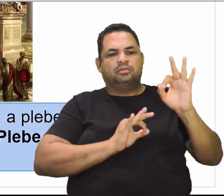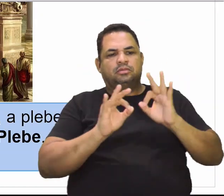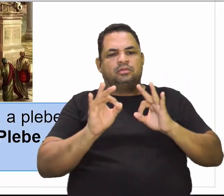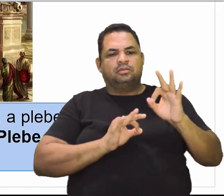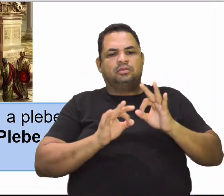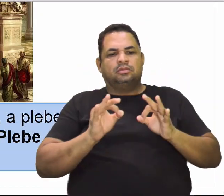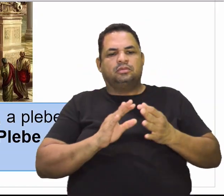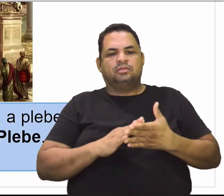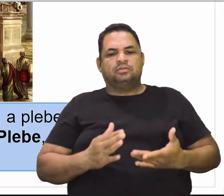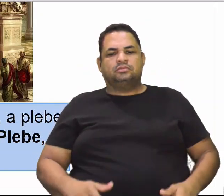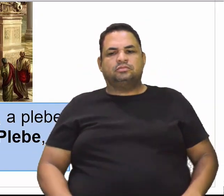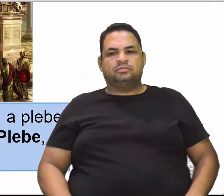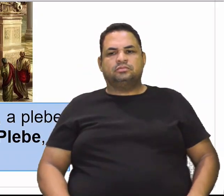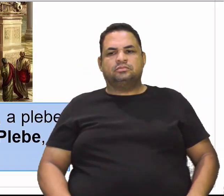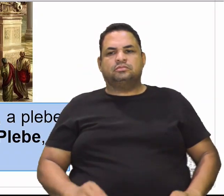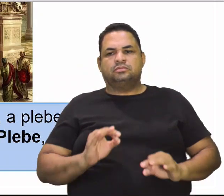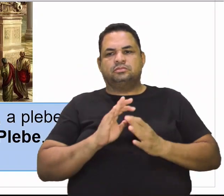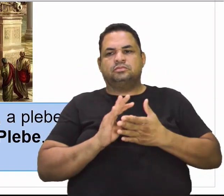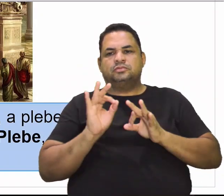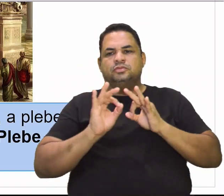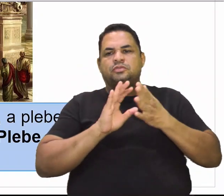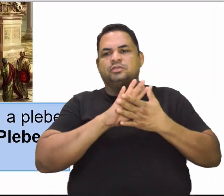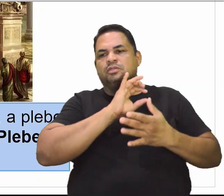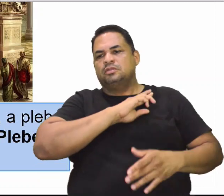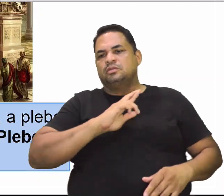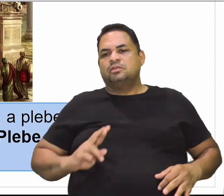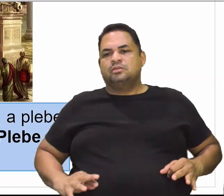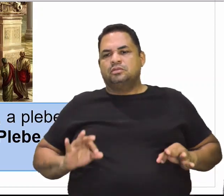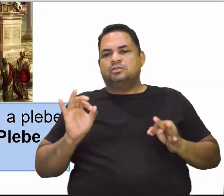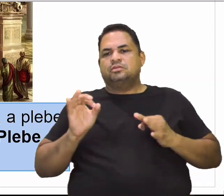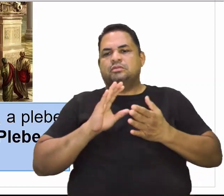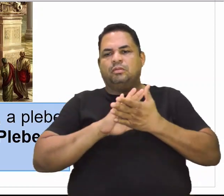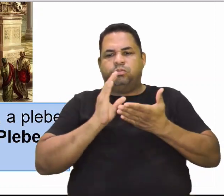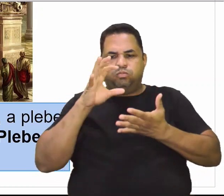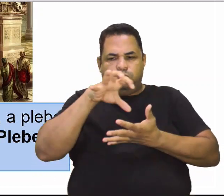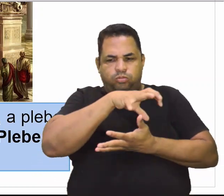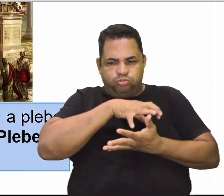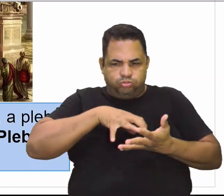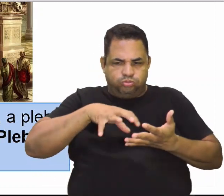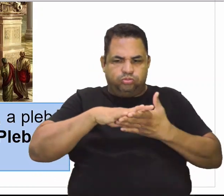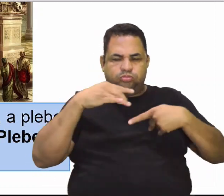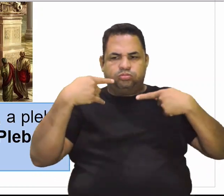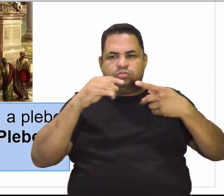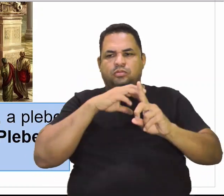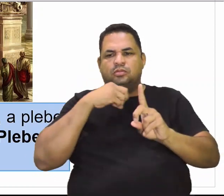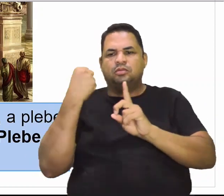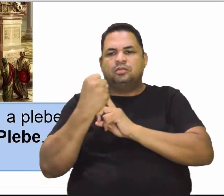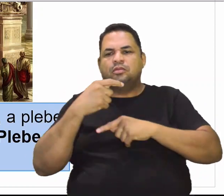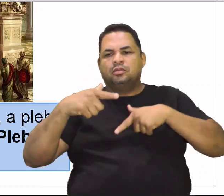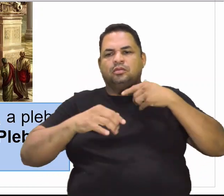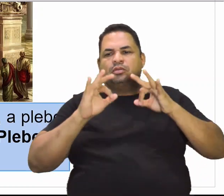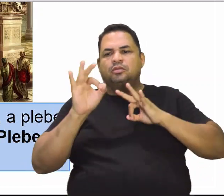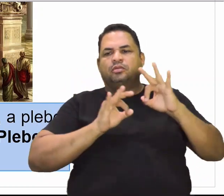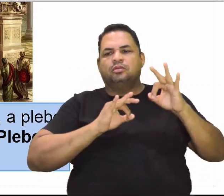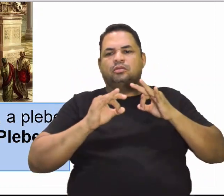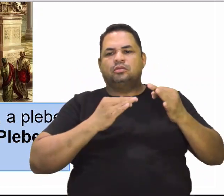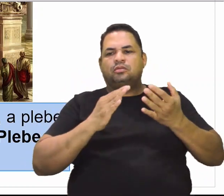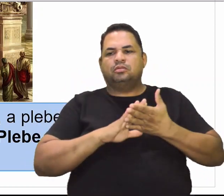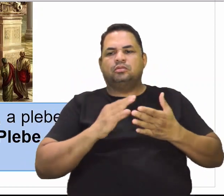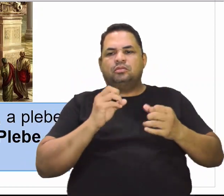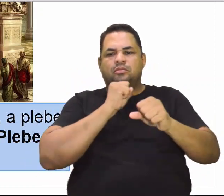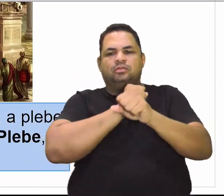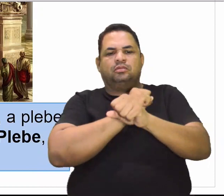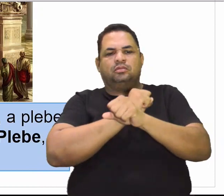República, correndo graves lutas sociais, sendo o Congresso da Exposição que consolidou um modo de produção escravista. Em